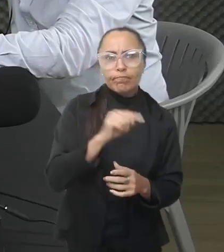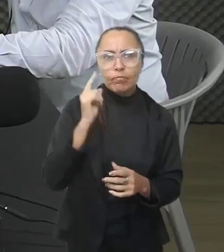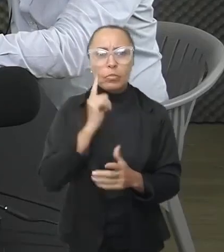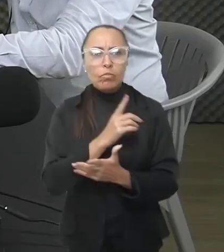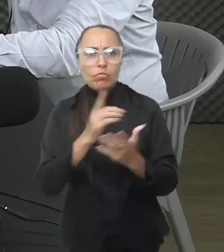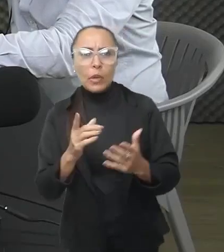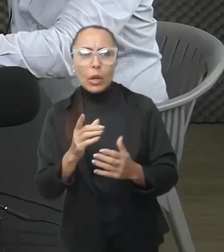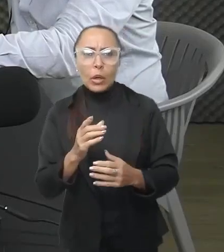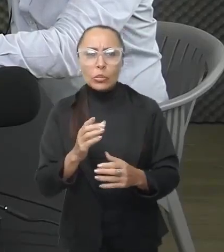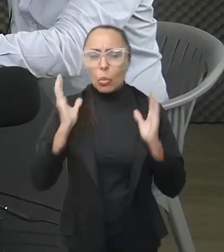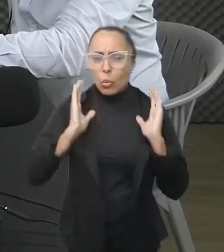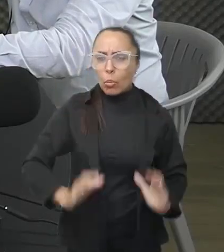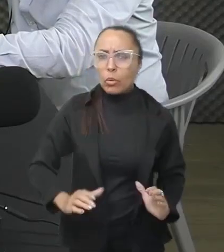criança,